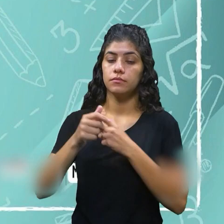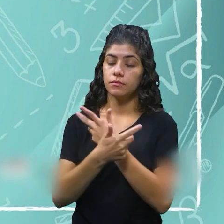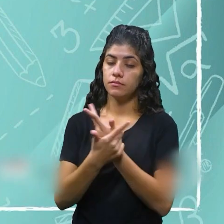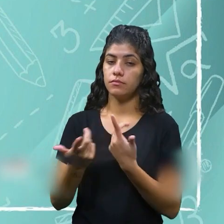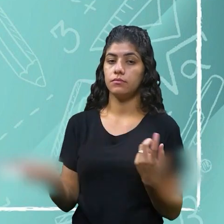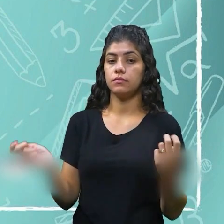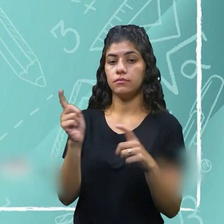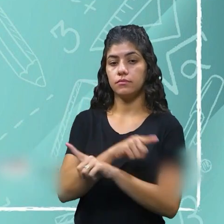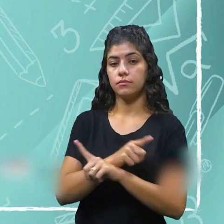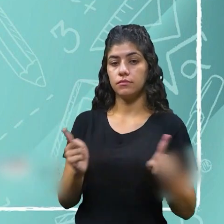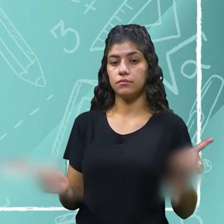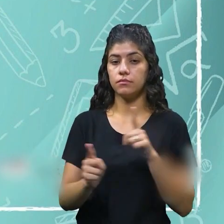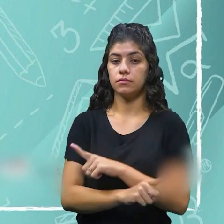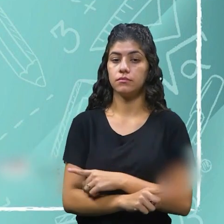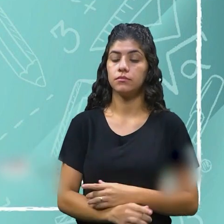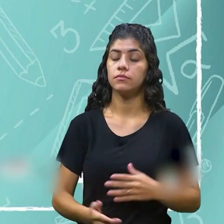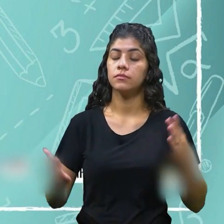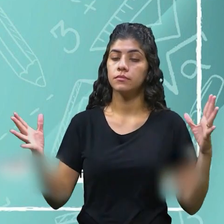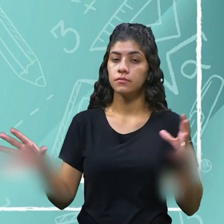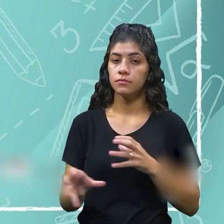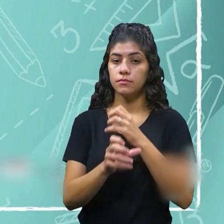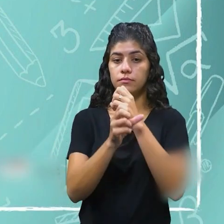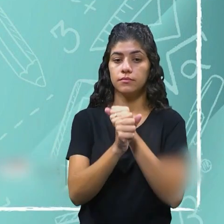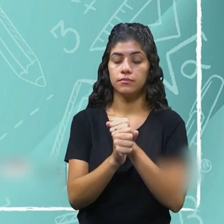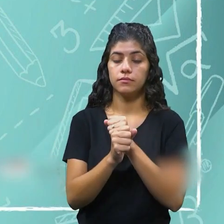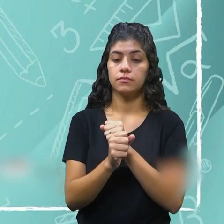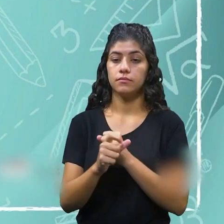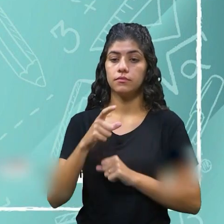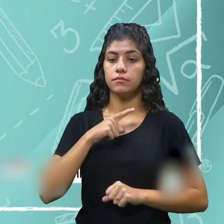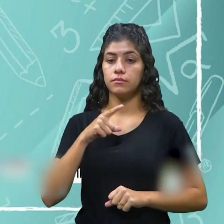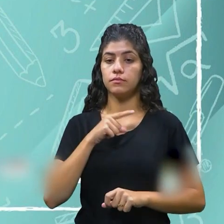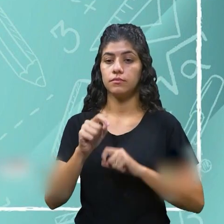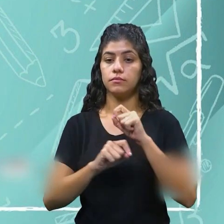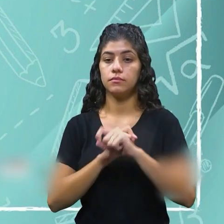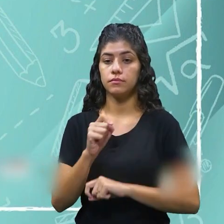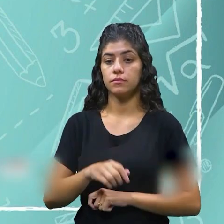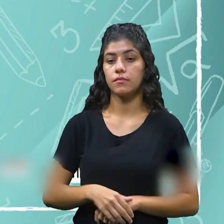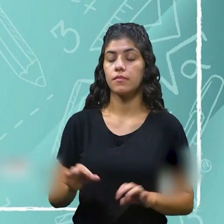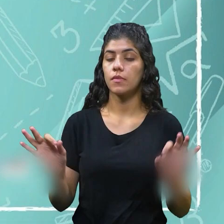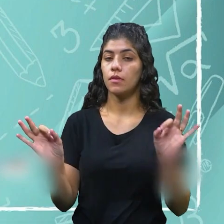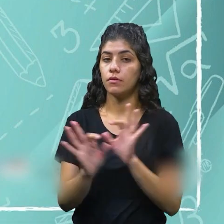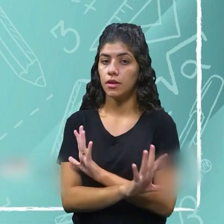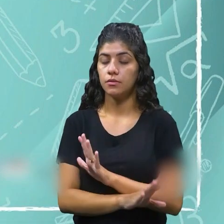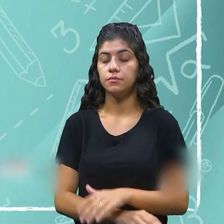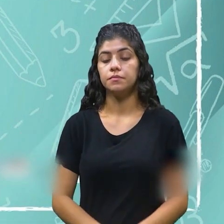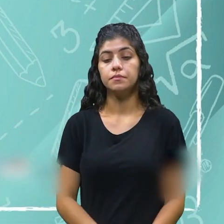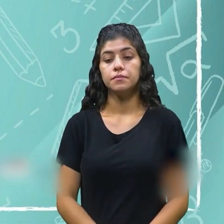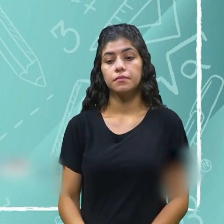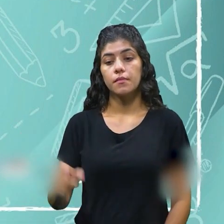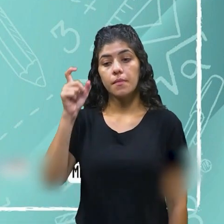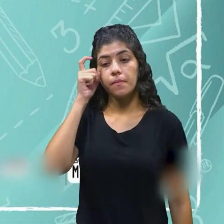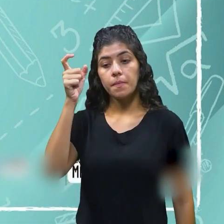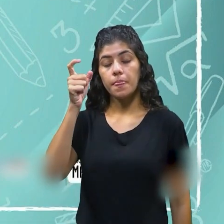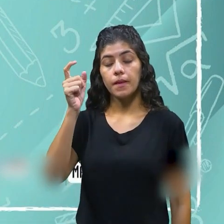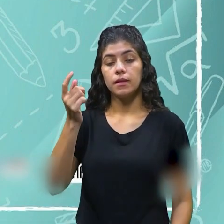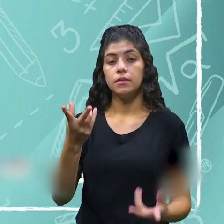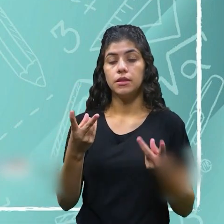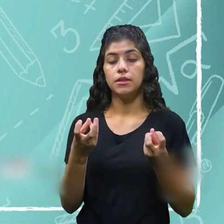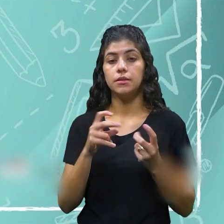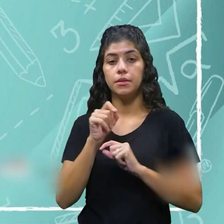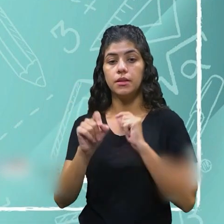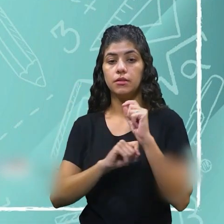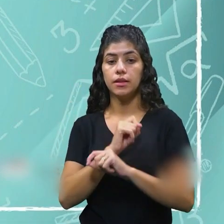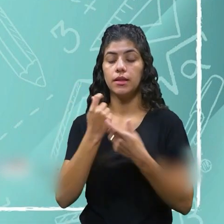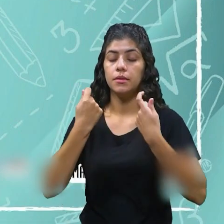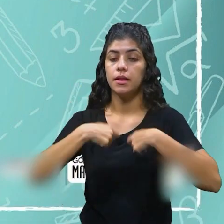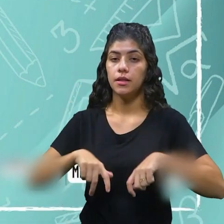e vice-versa, né? E aí o somatório disso daí tudo, você tem a energia final. E o interessante notar é que essa